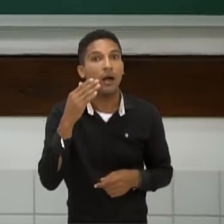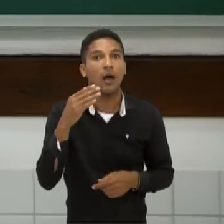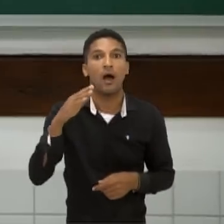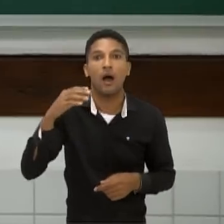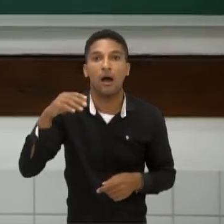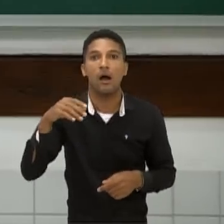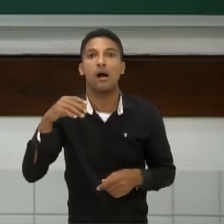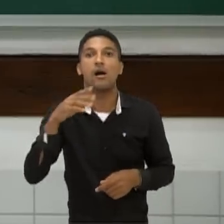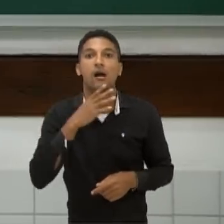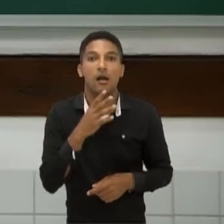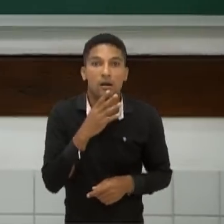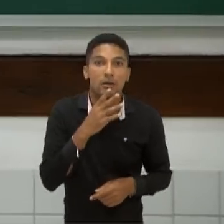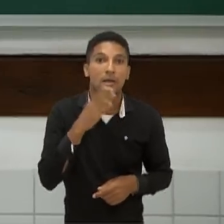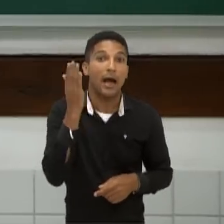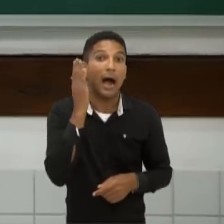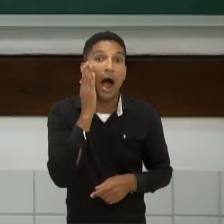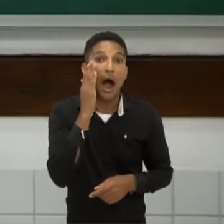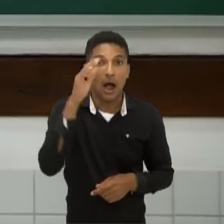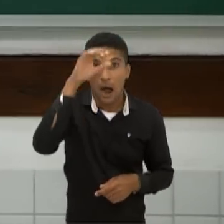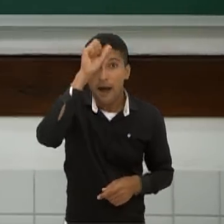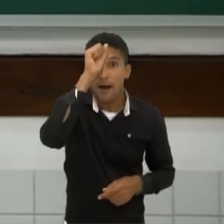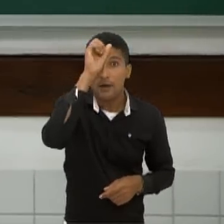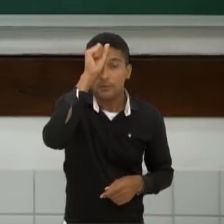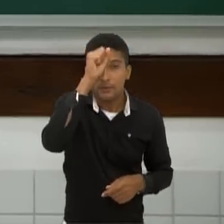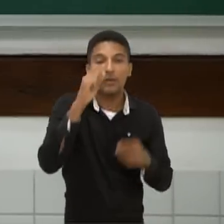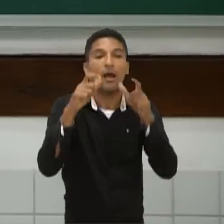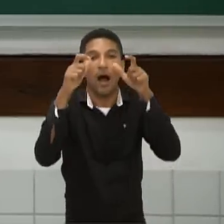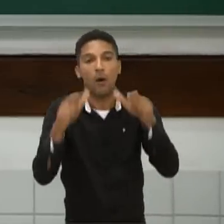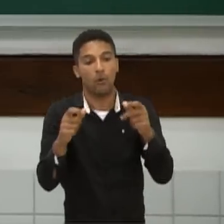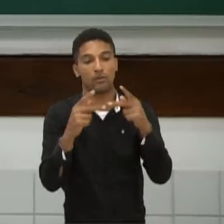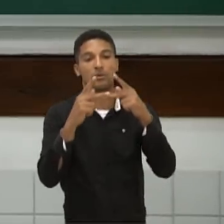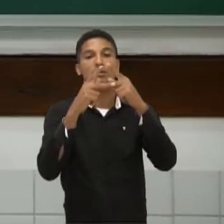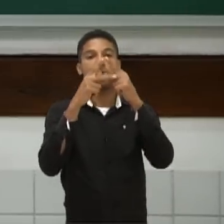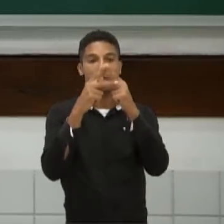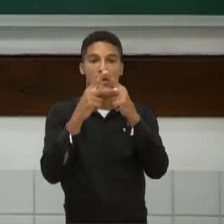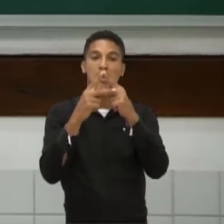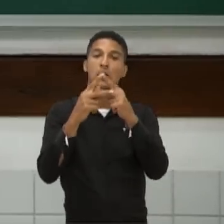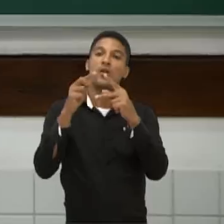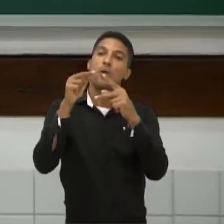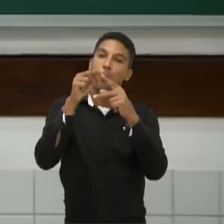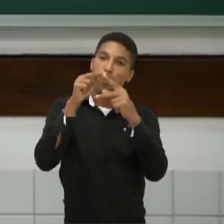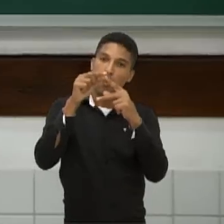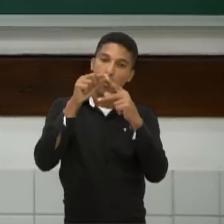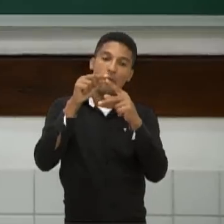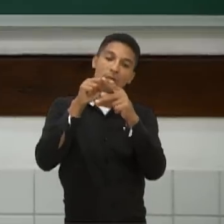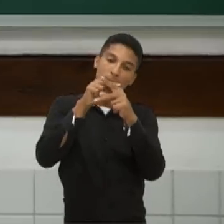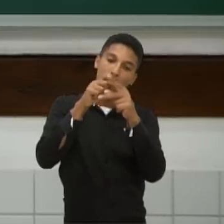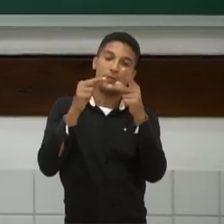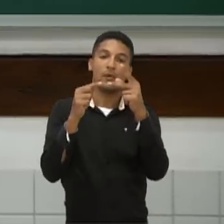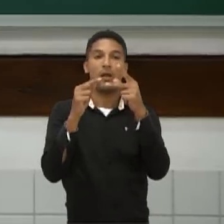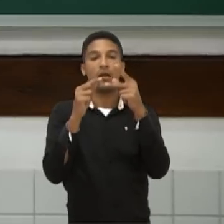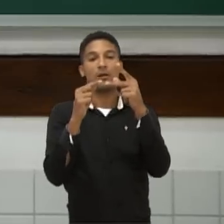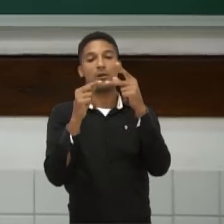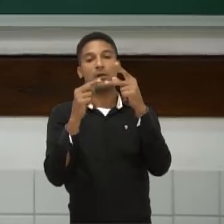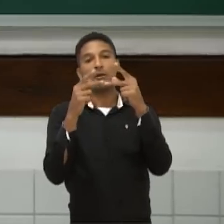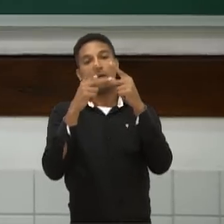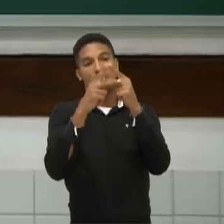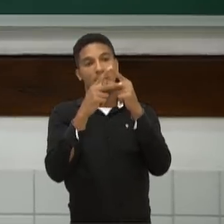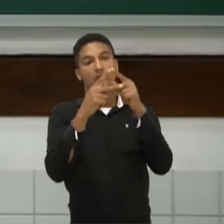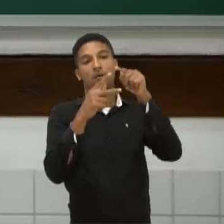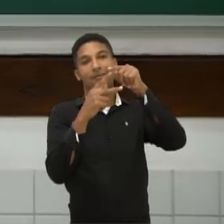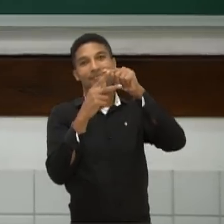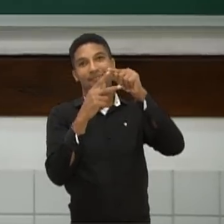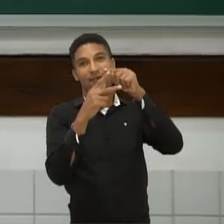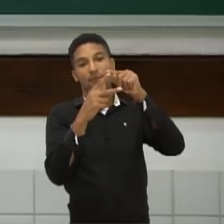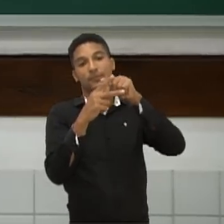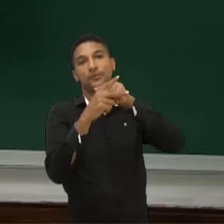as arestas, né, que são os ladinhos, e onde também que ficam os ângulos. A gente sempre vai trabalhar isso para vocês identificarem e não esquecerem, tá